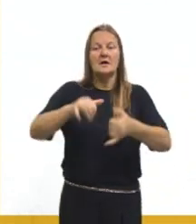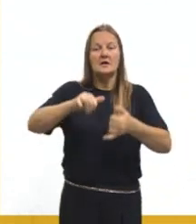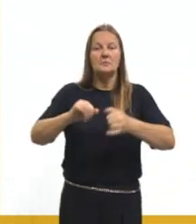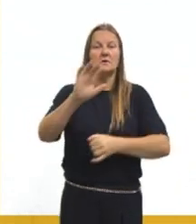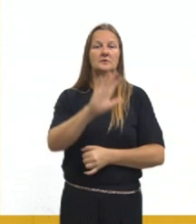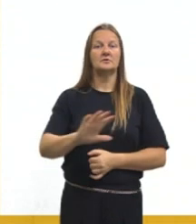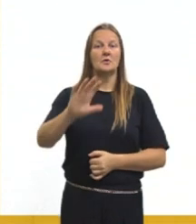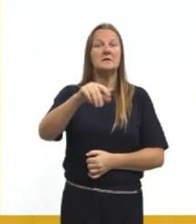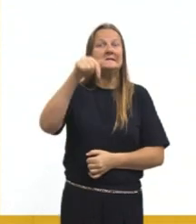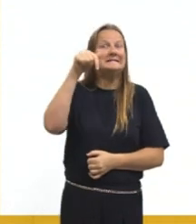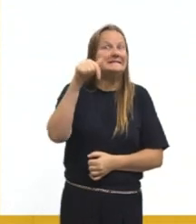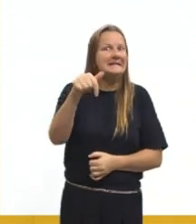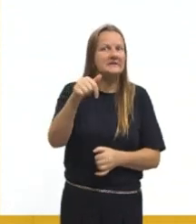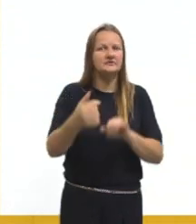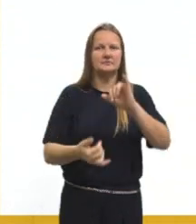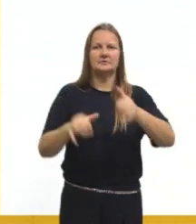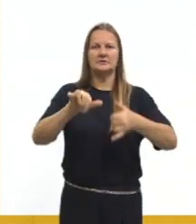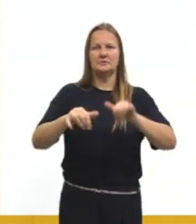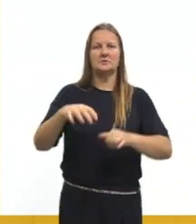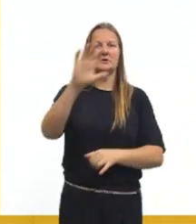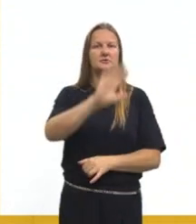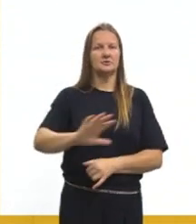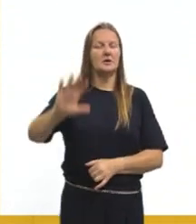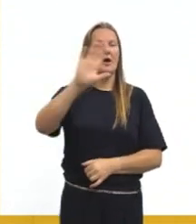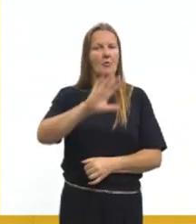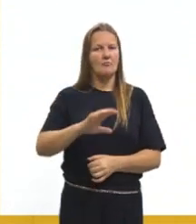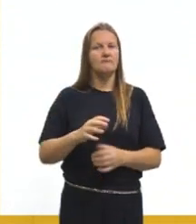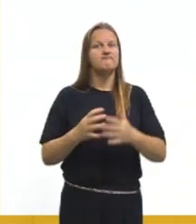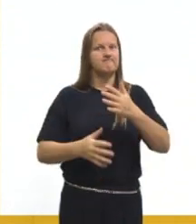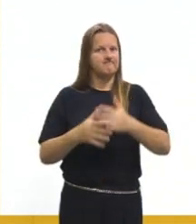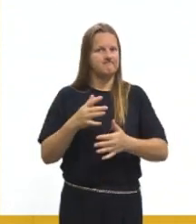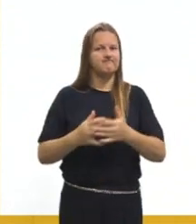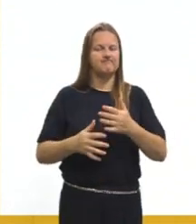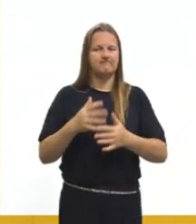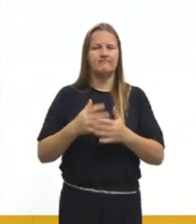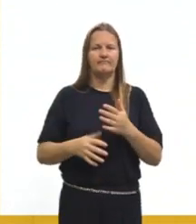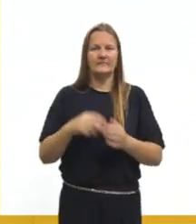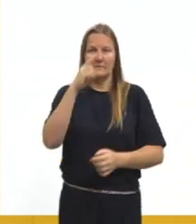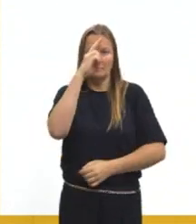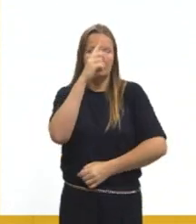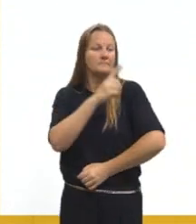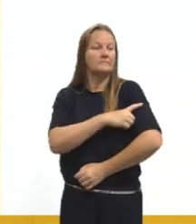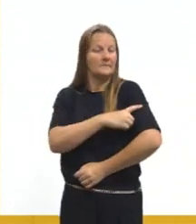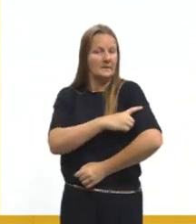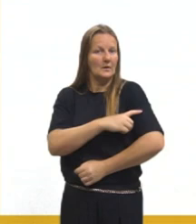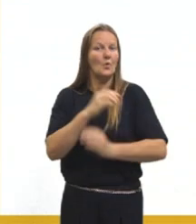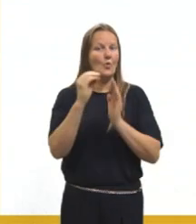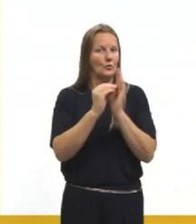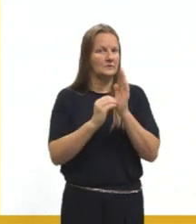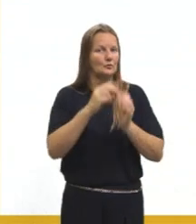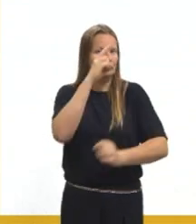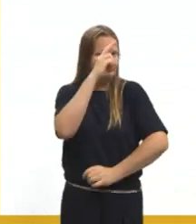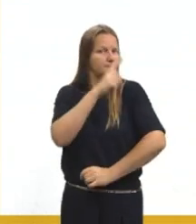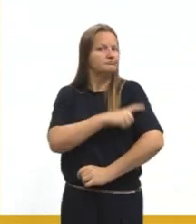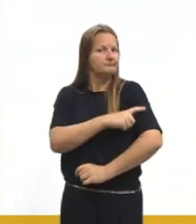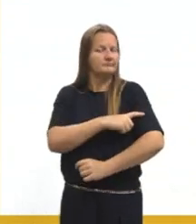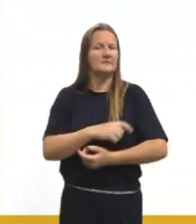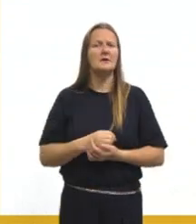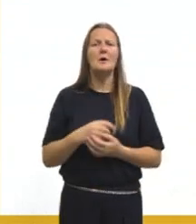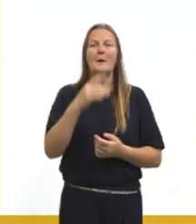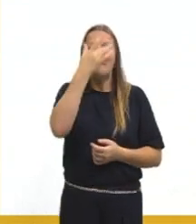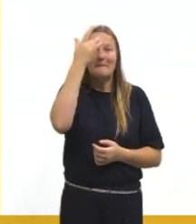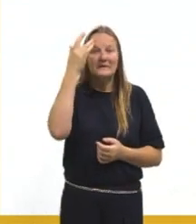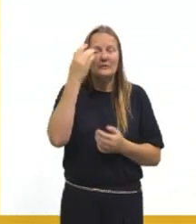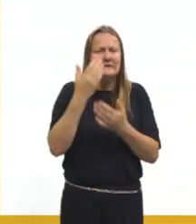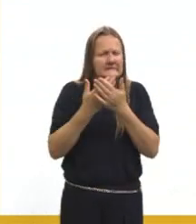sete questões de química geral então eu achei assim bem denso e ela é uma um conteúdo de primeiro ano então o pessoal que estudou